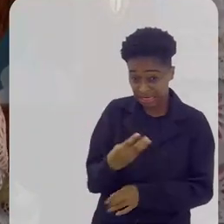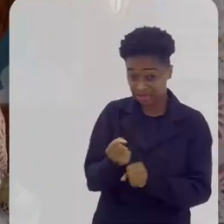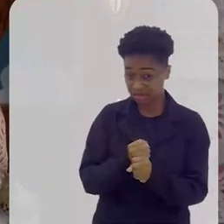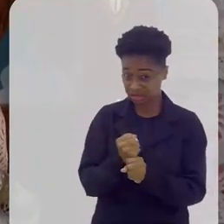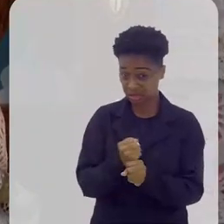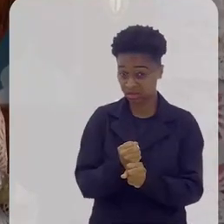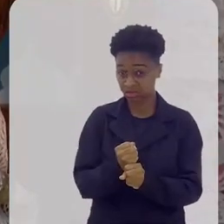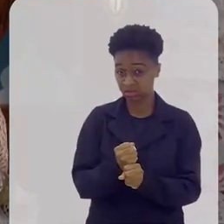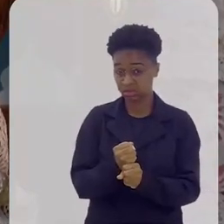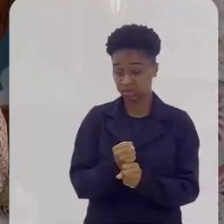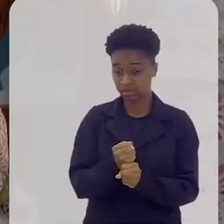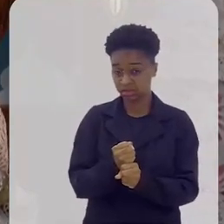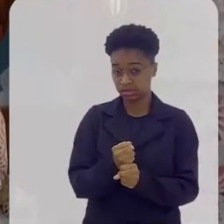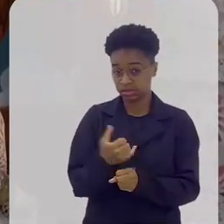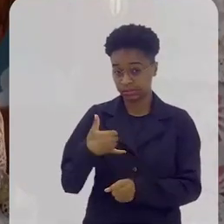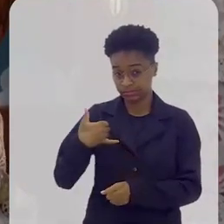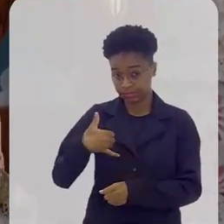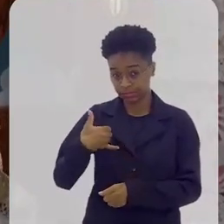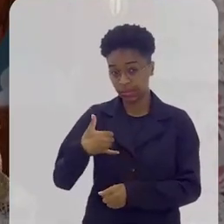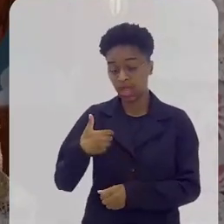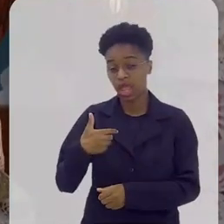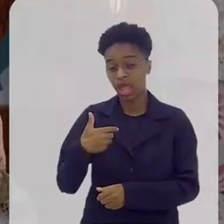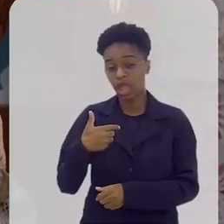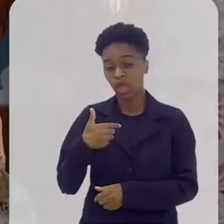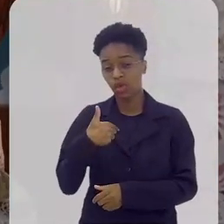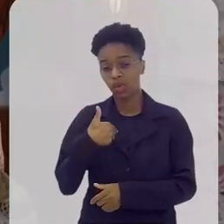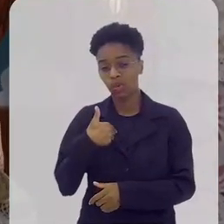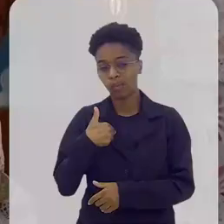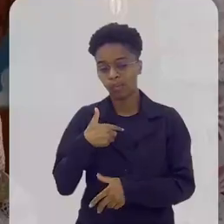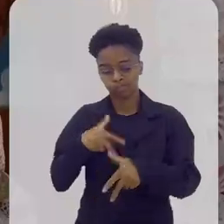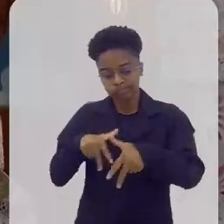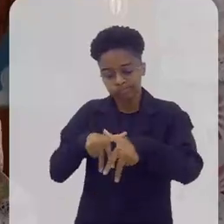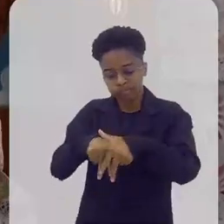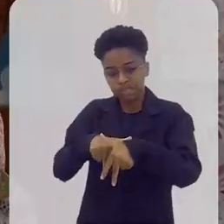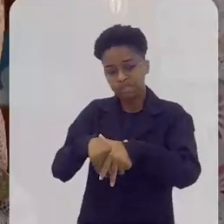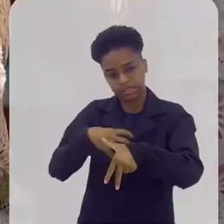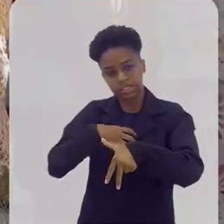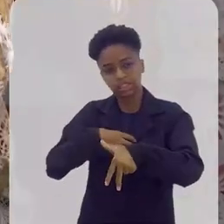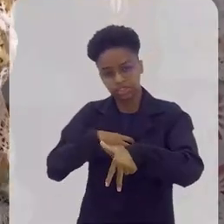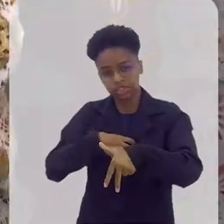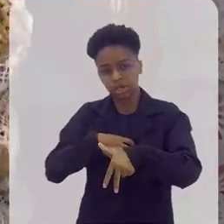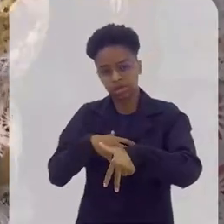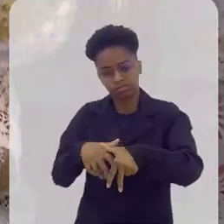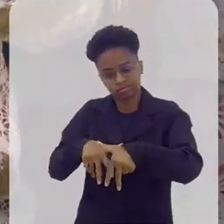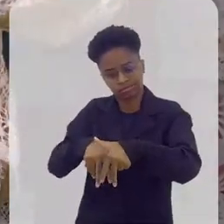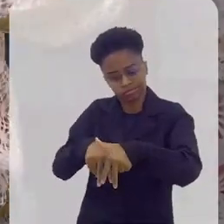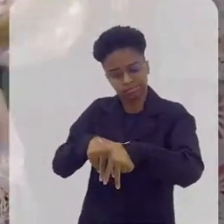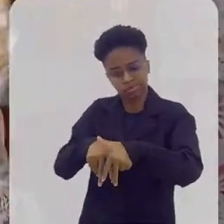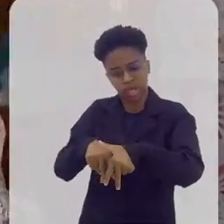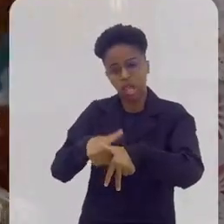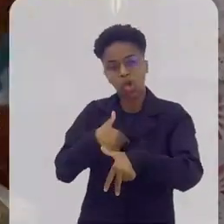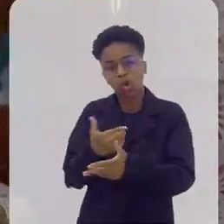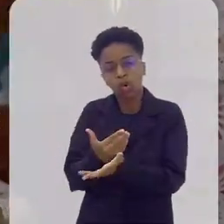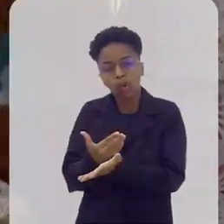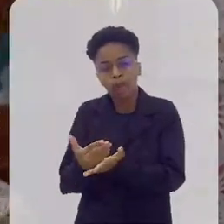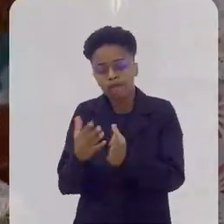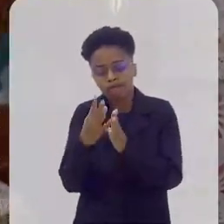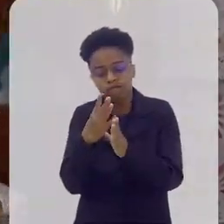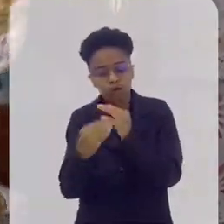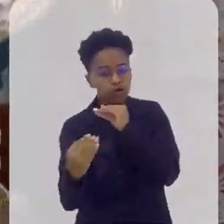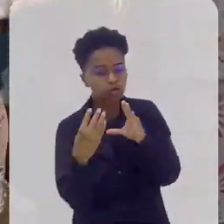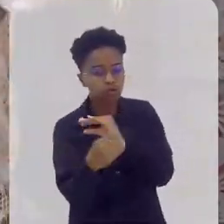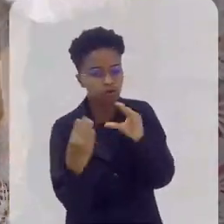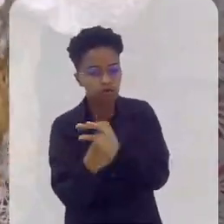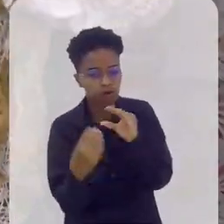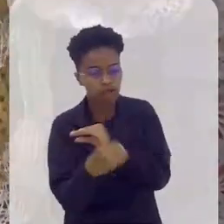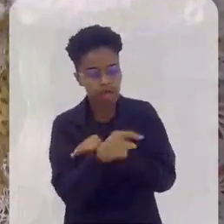13 anos de idade tendo essas manifestações. Eu sentia as vibrações e eu começava a fugir